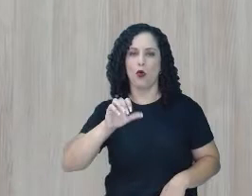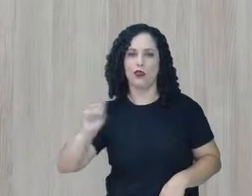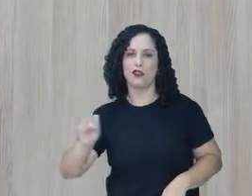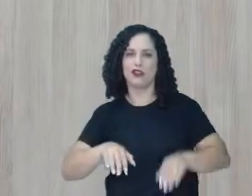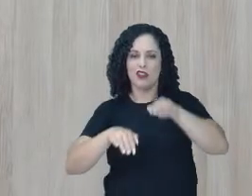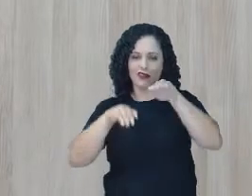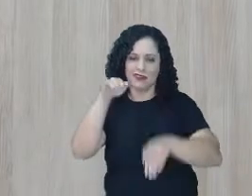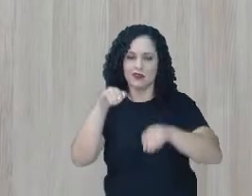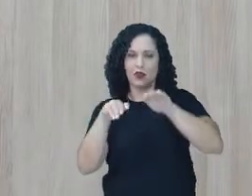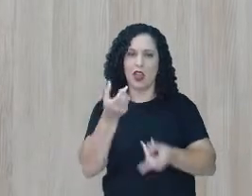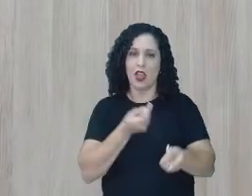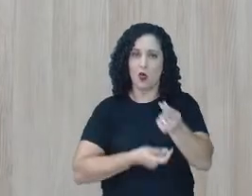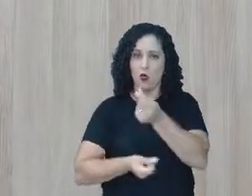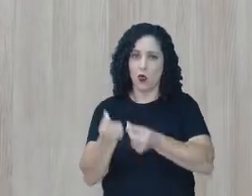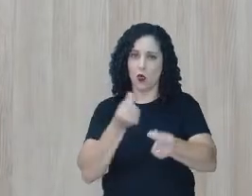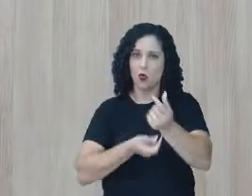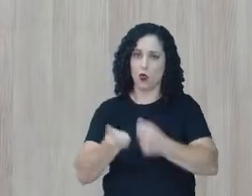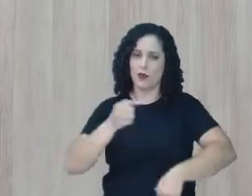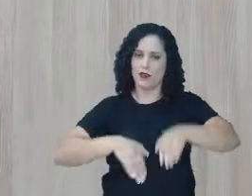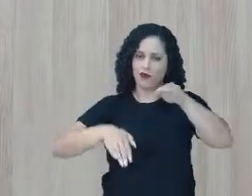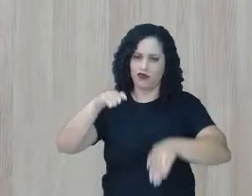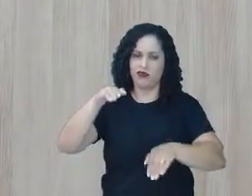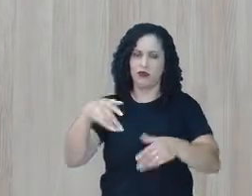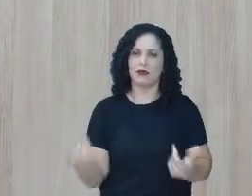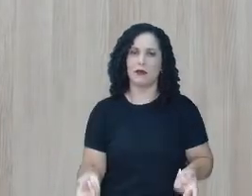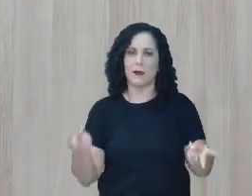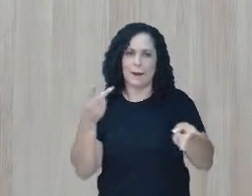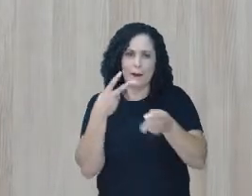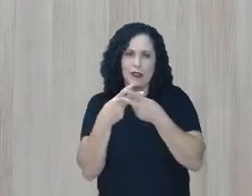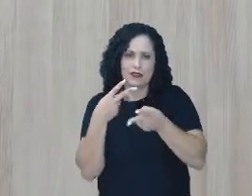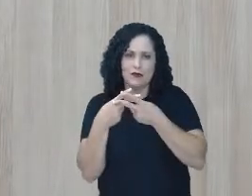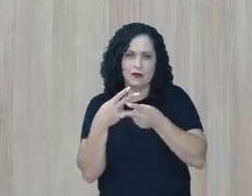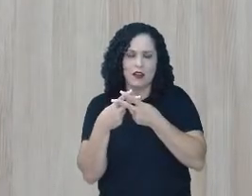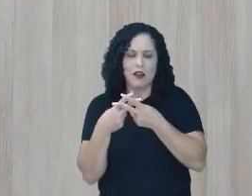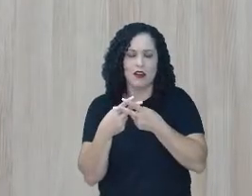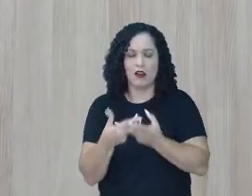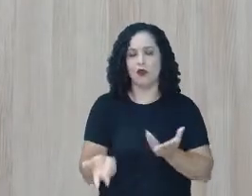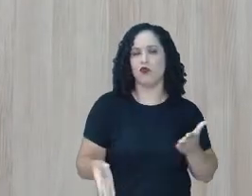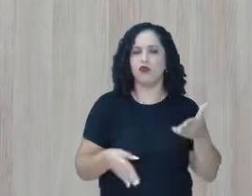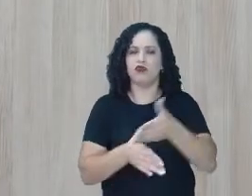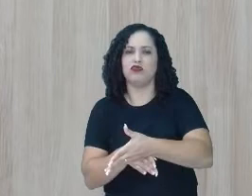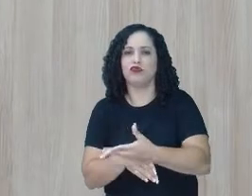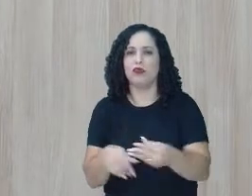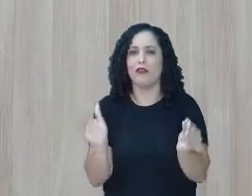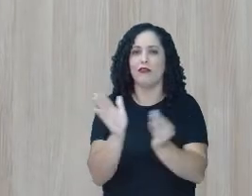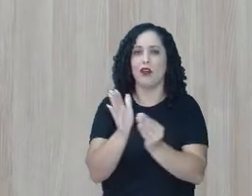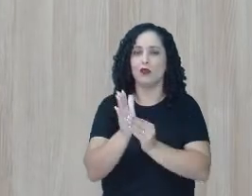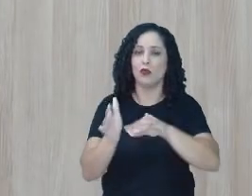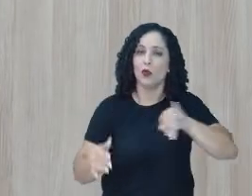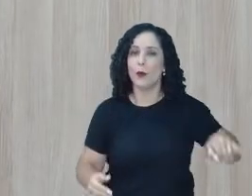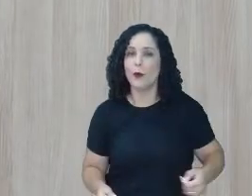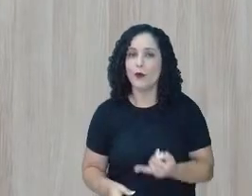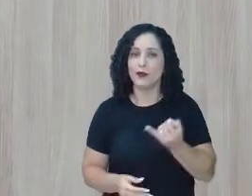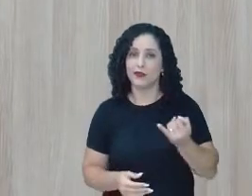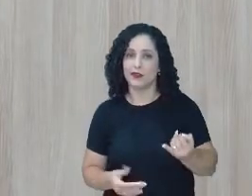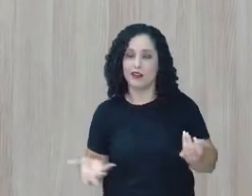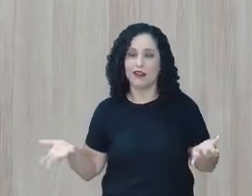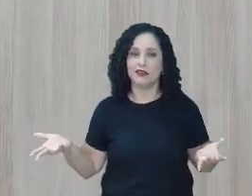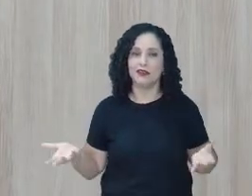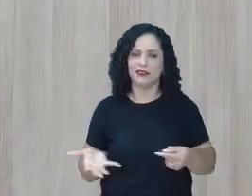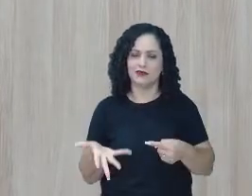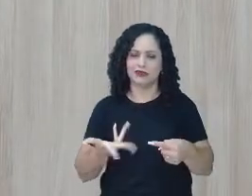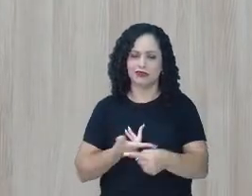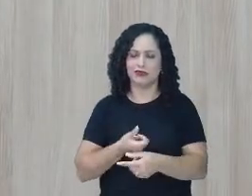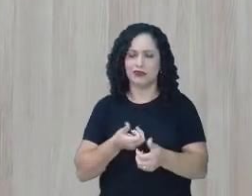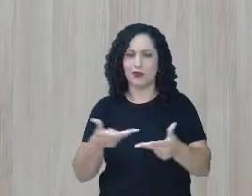desigualdade econômica, ao sistema prisional, na desigualdade como está presente lá, a falta de oportunidades, tantas outras